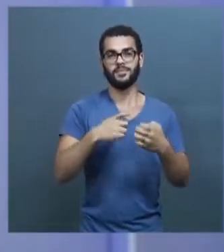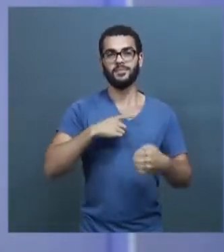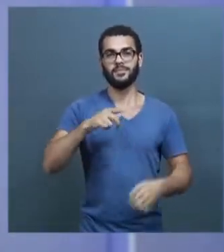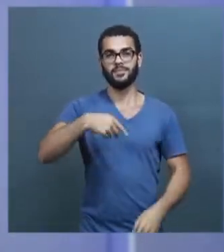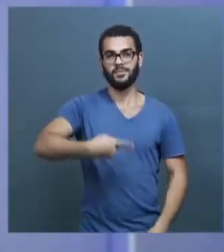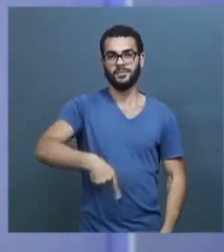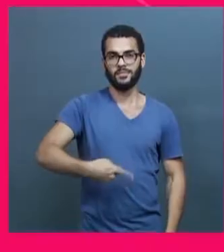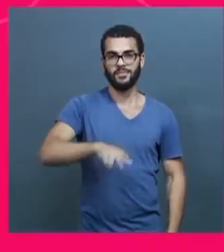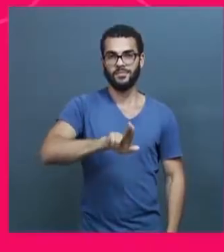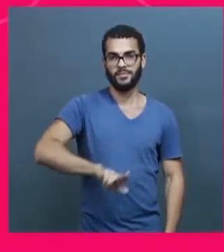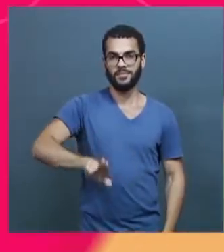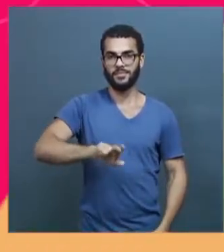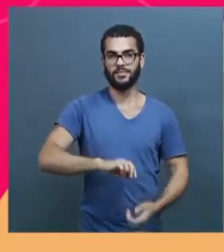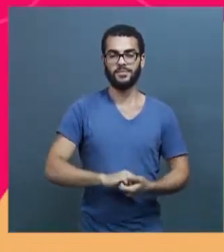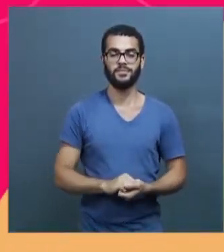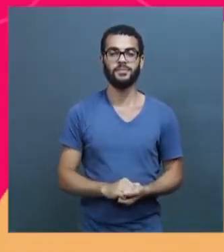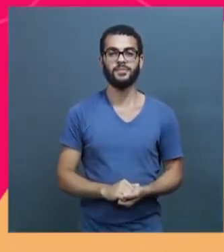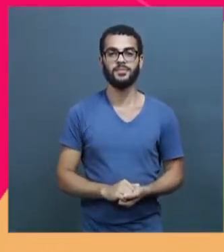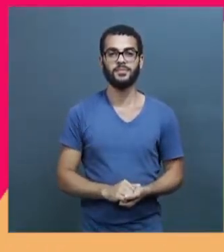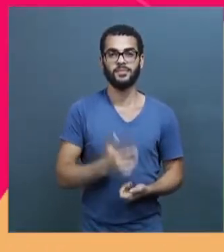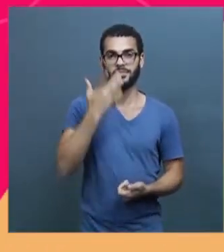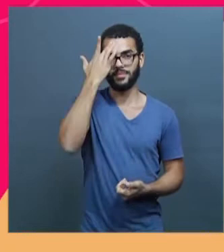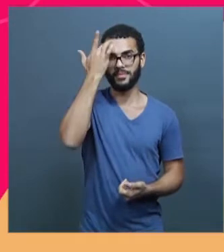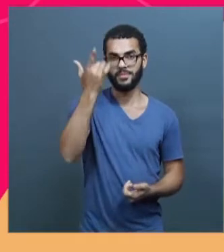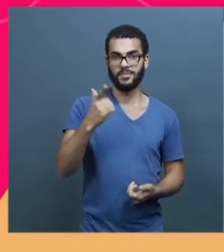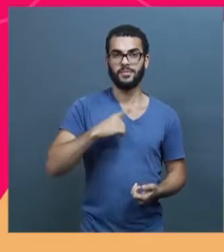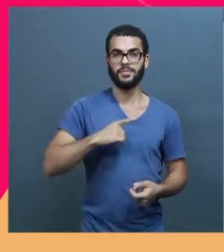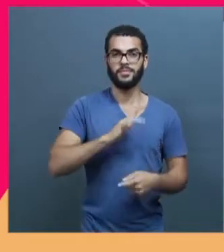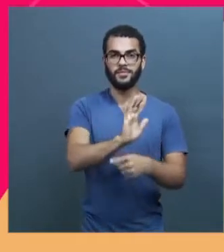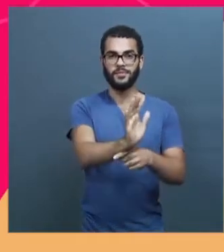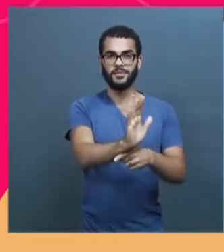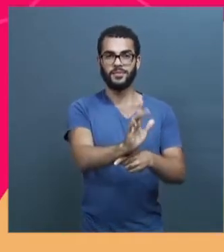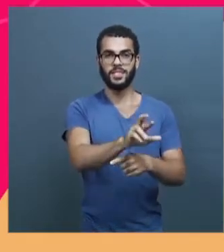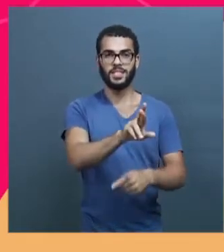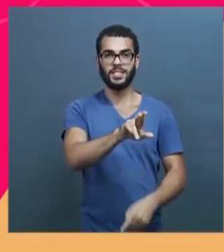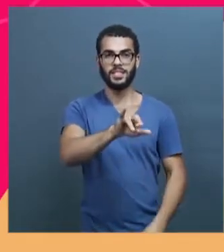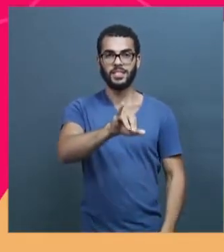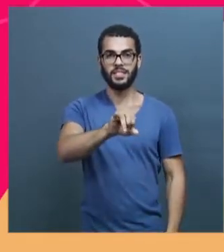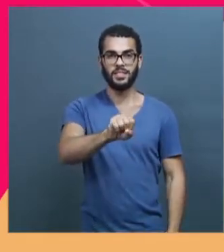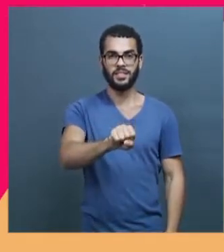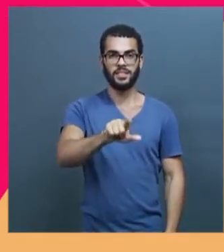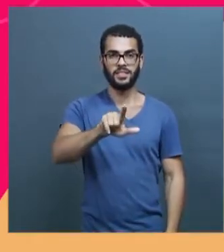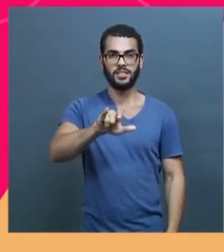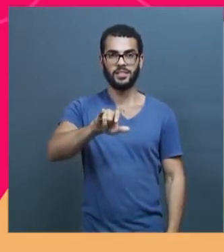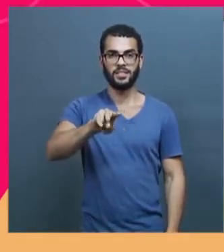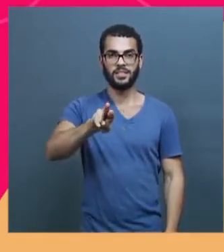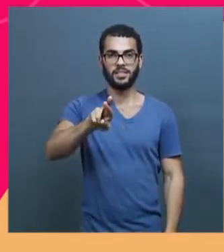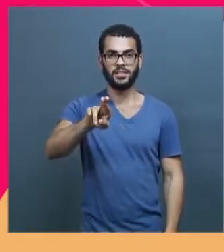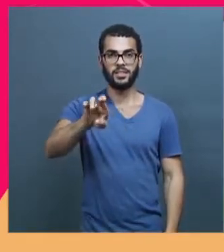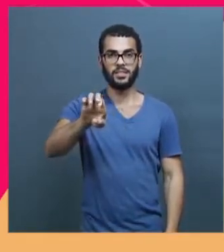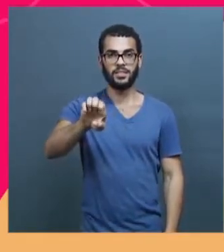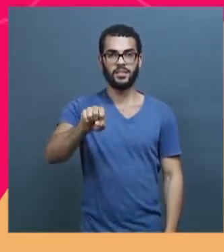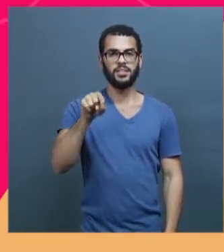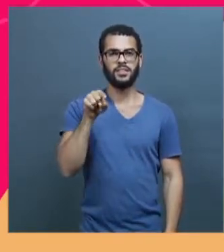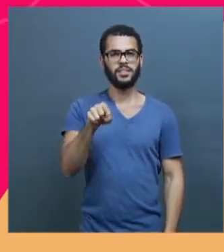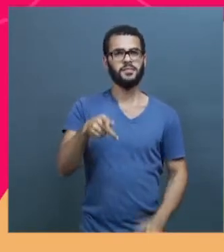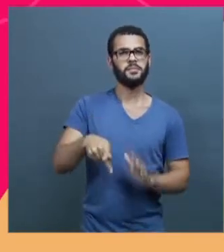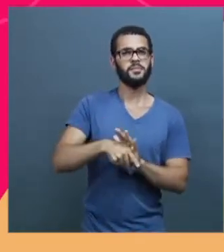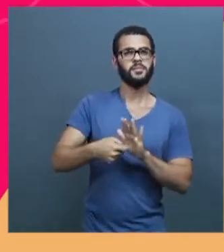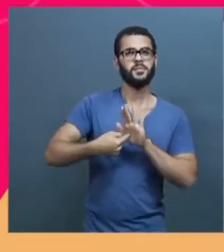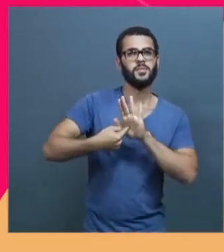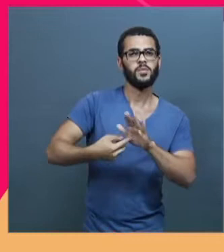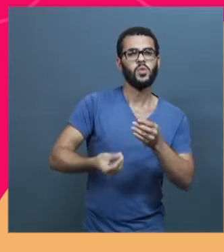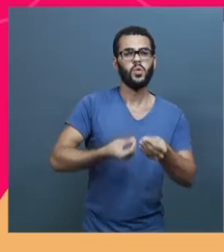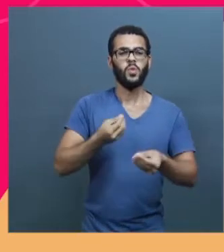Uberlândia. Confira! Amanhã tem exibição do curta Rios Livres, documentário que mostra o potencial ecoturístico